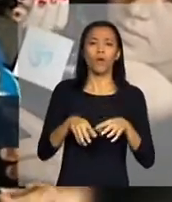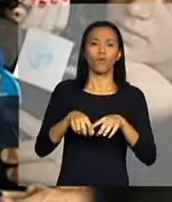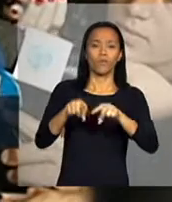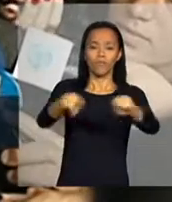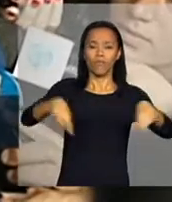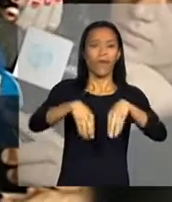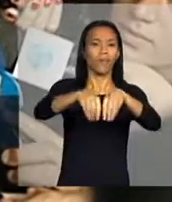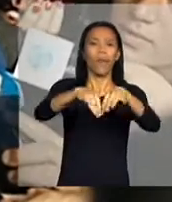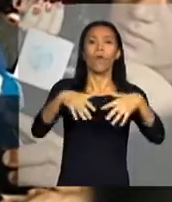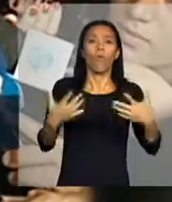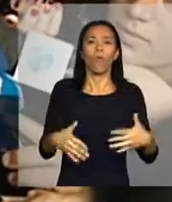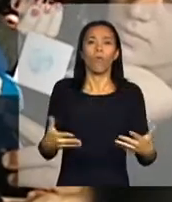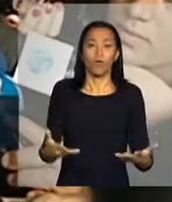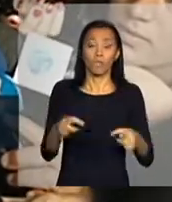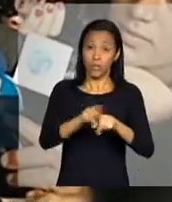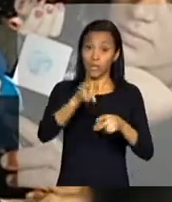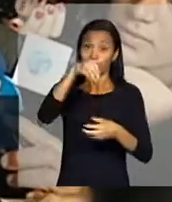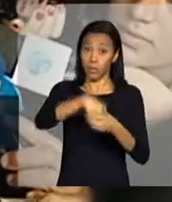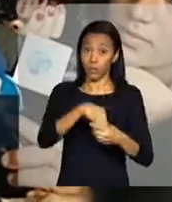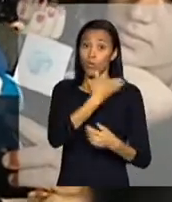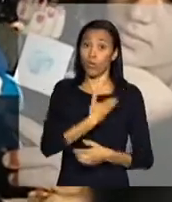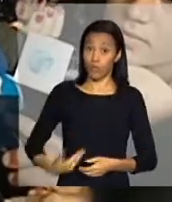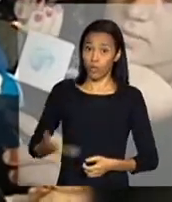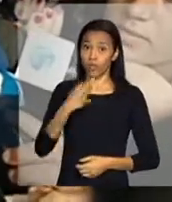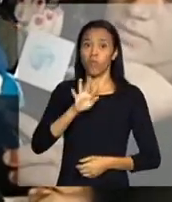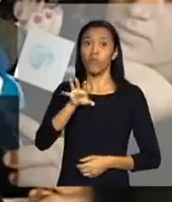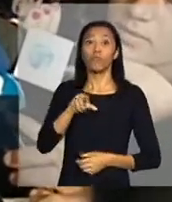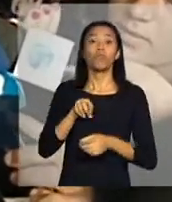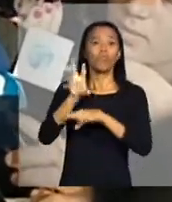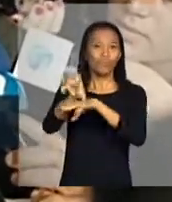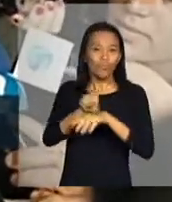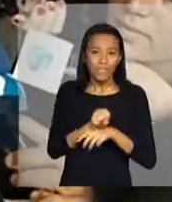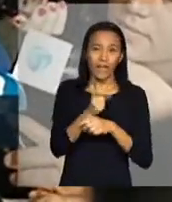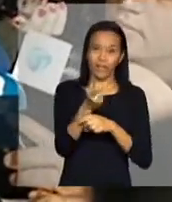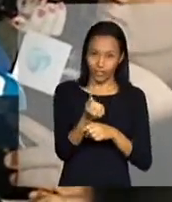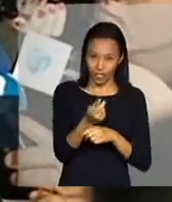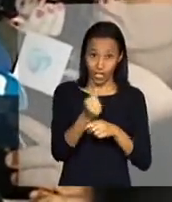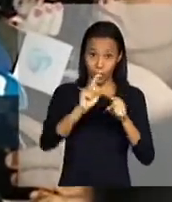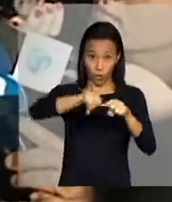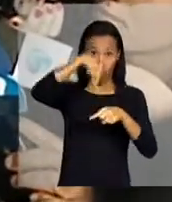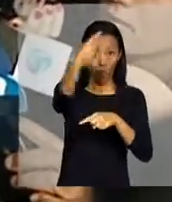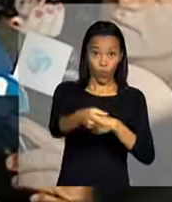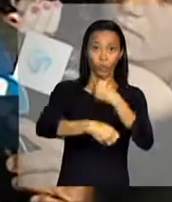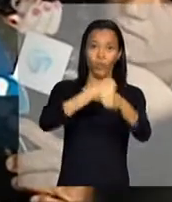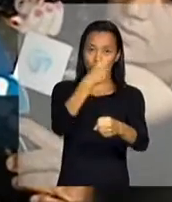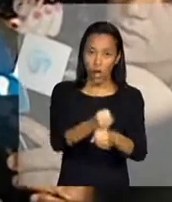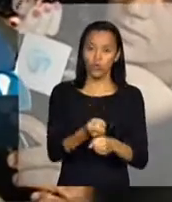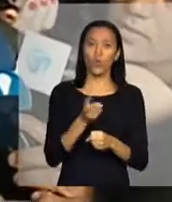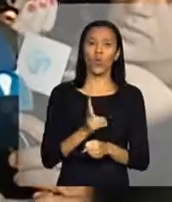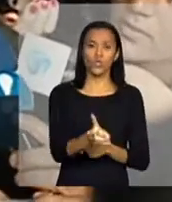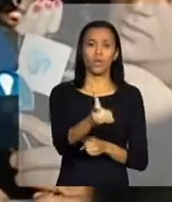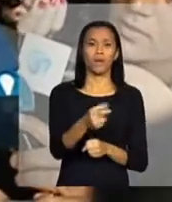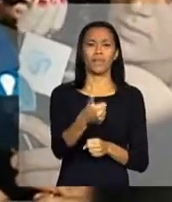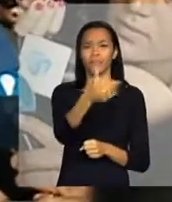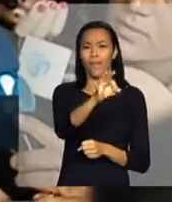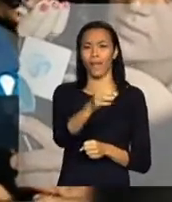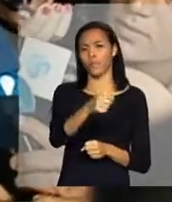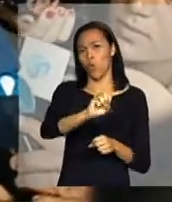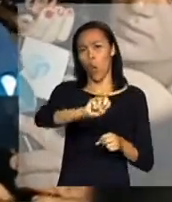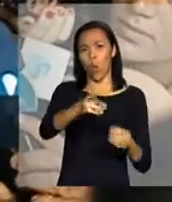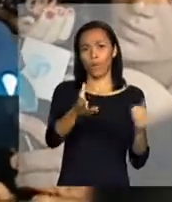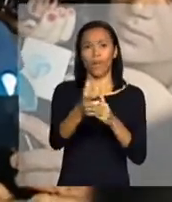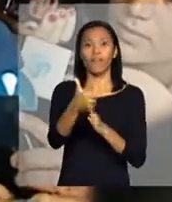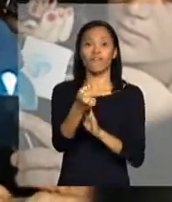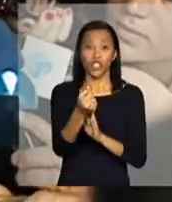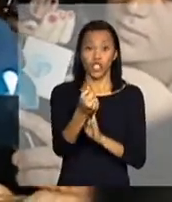eu também, nós vamos, no governo federal, buscar orçamentariamente para o ano que vem a continuidade de mais 10 planos ou 20 planos. Então, estamos